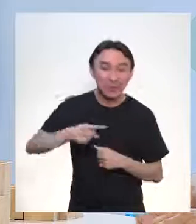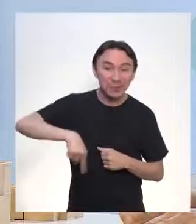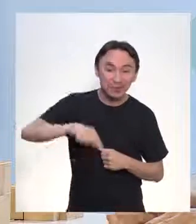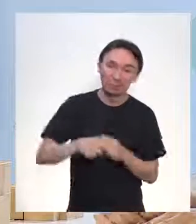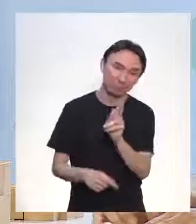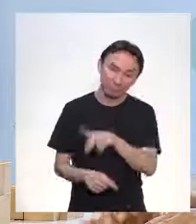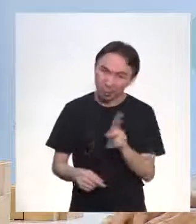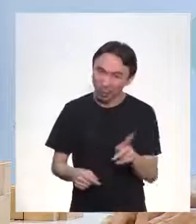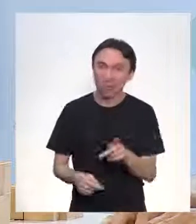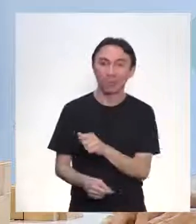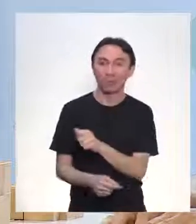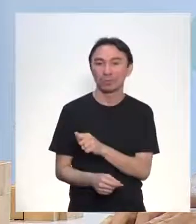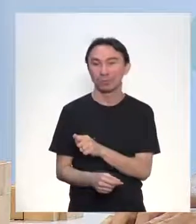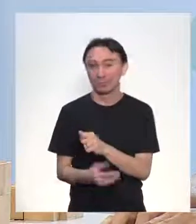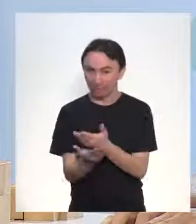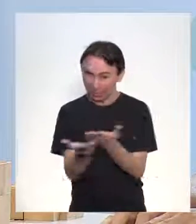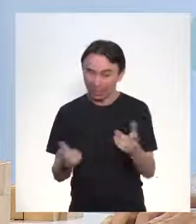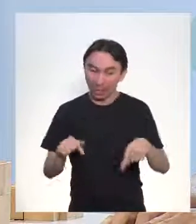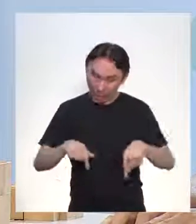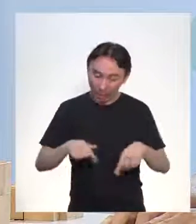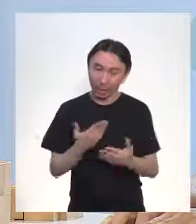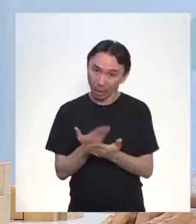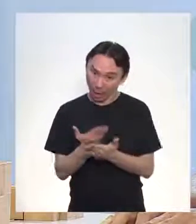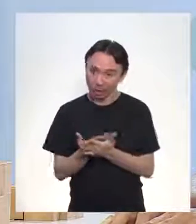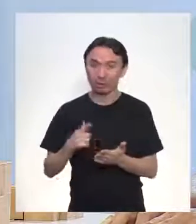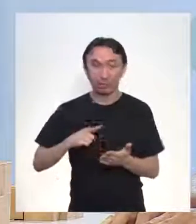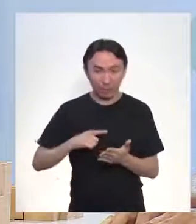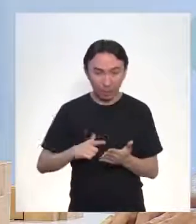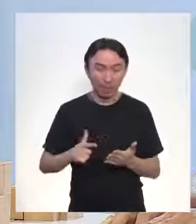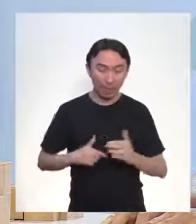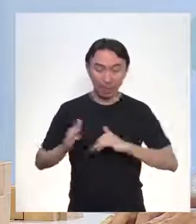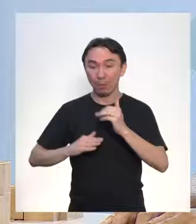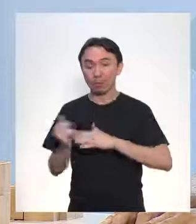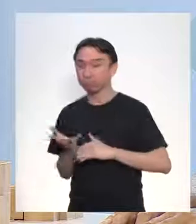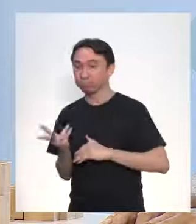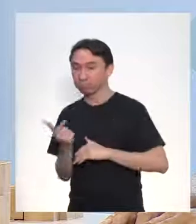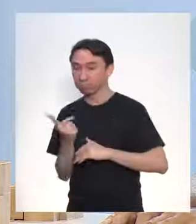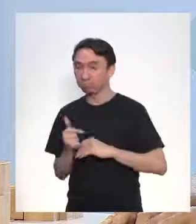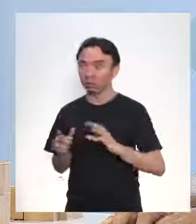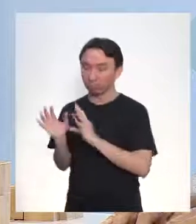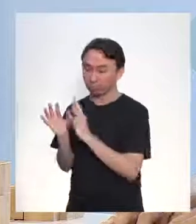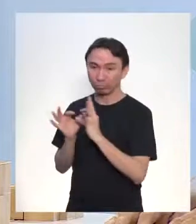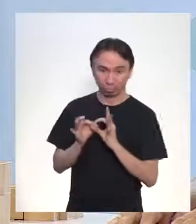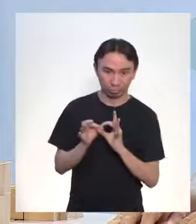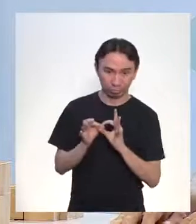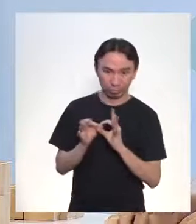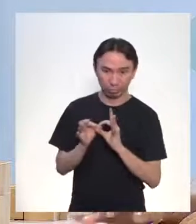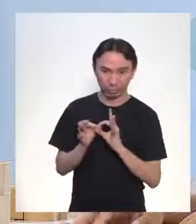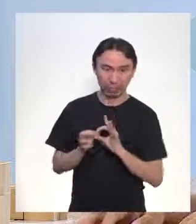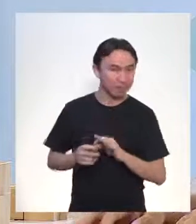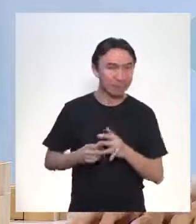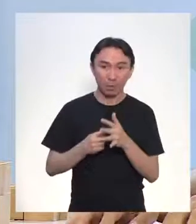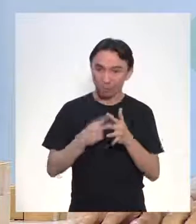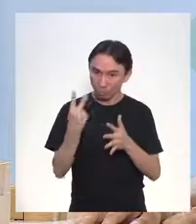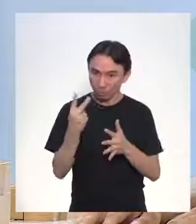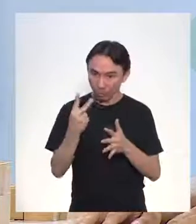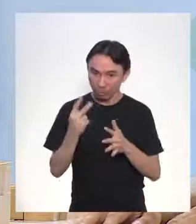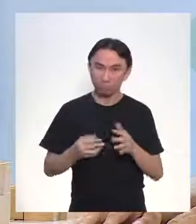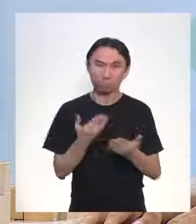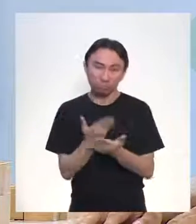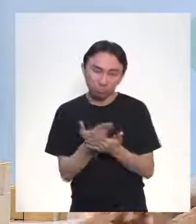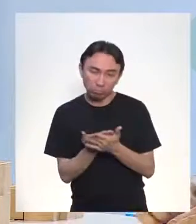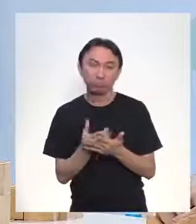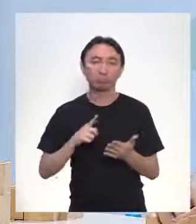nós continuamos na habilidade de transição, está bem? Então, é a segunda aula sobre o mercantilismo. Vamos aprofundar um